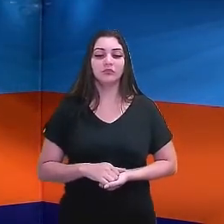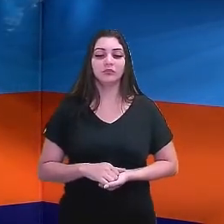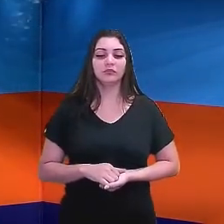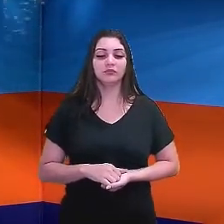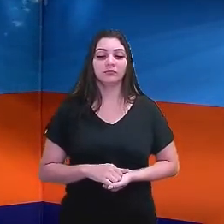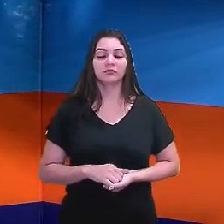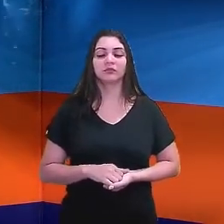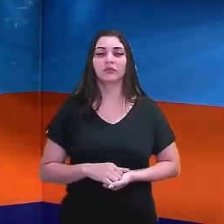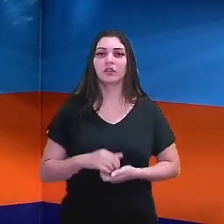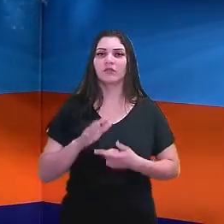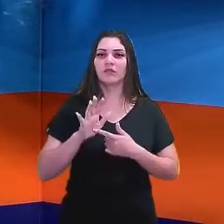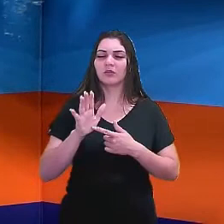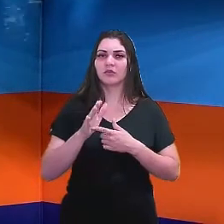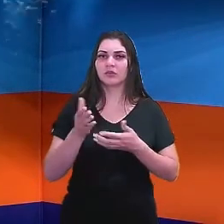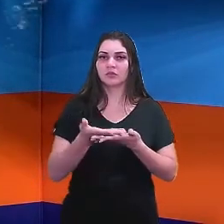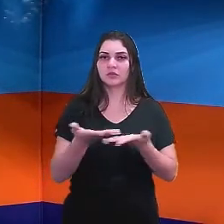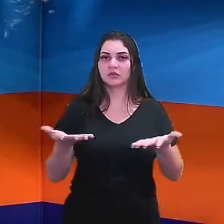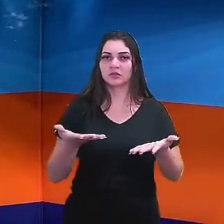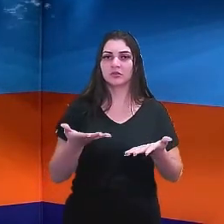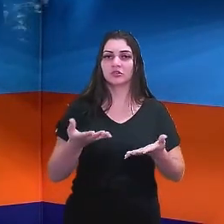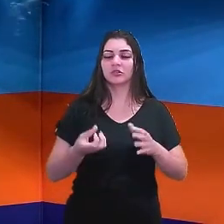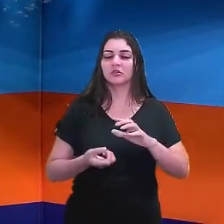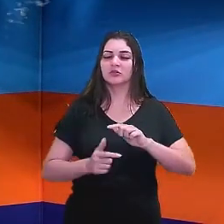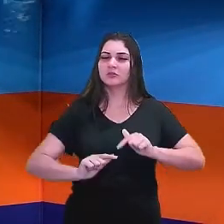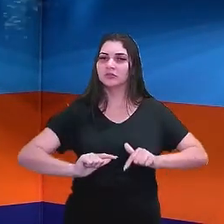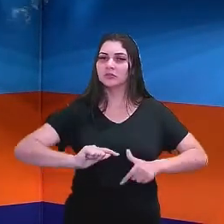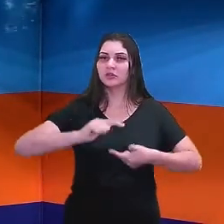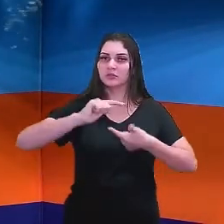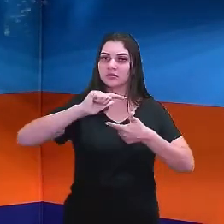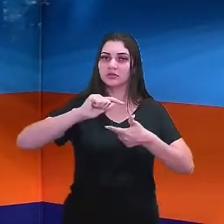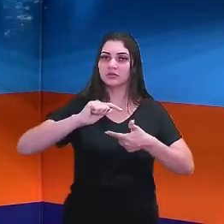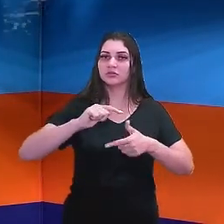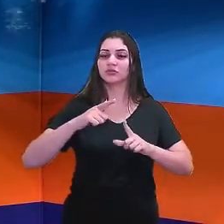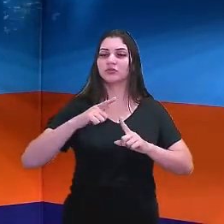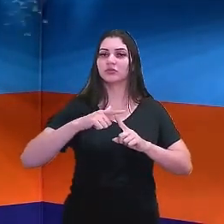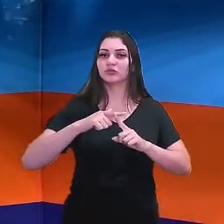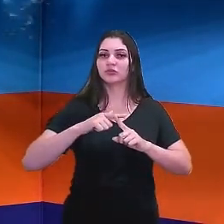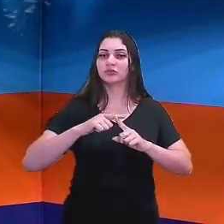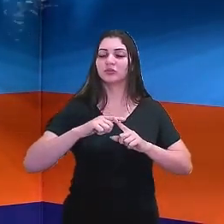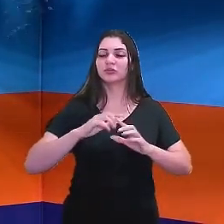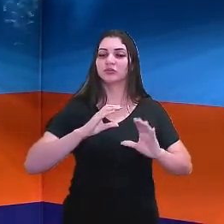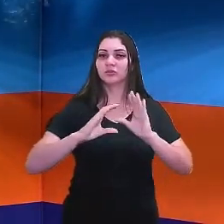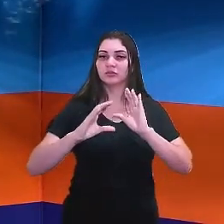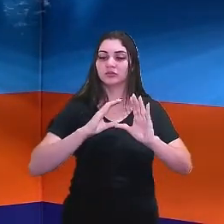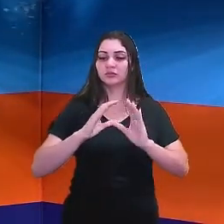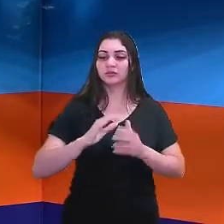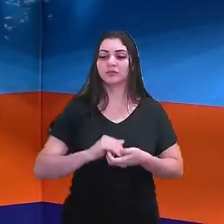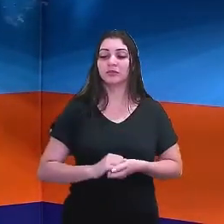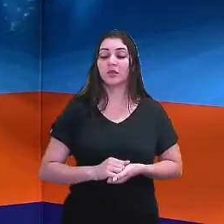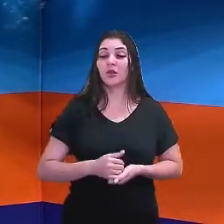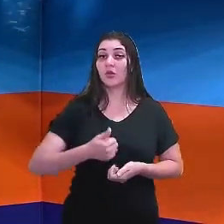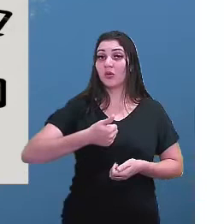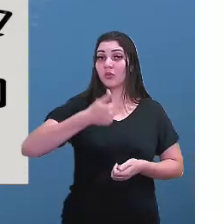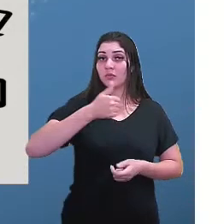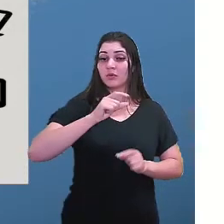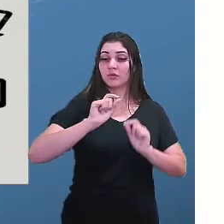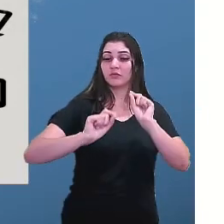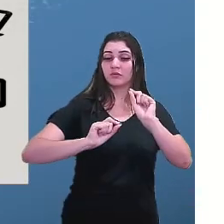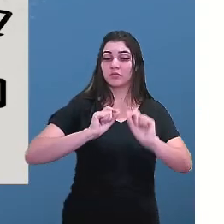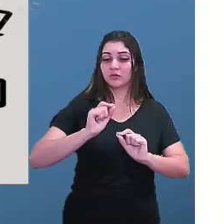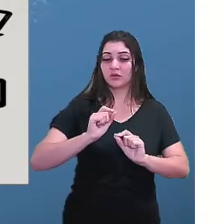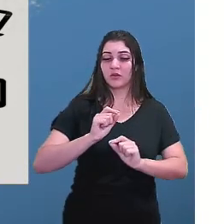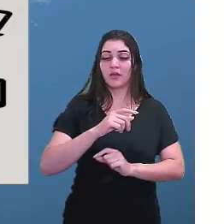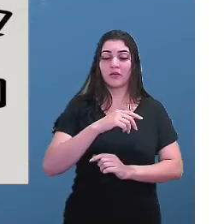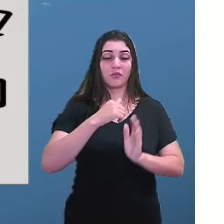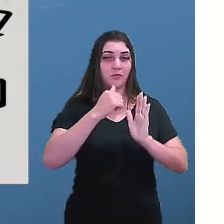Eu trouxe para vocês a evolução dos meios de comunicação. O surgimento das escritas, desculpem, o primeiro foi o quê? Pinturas